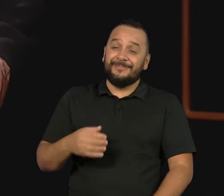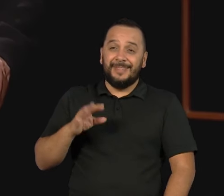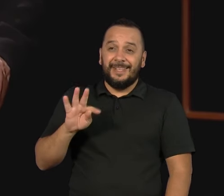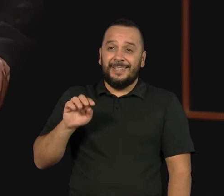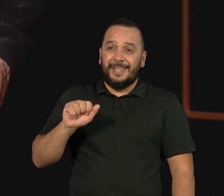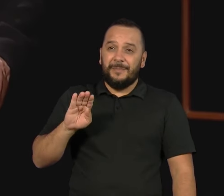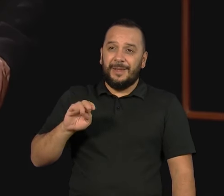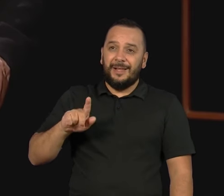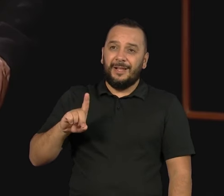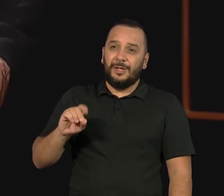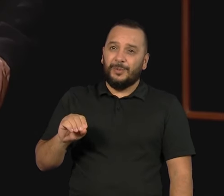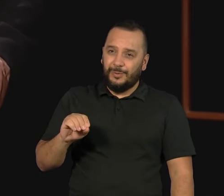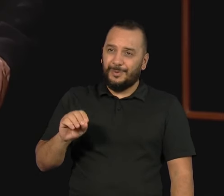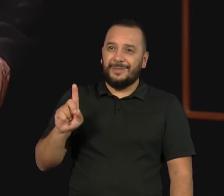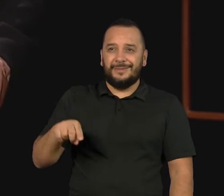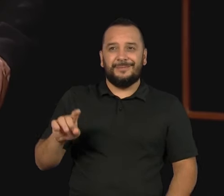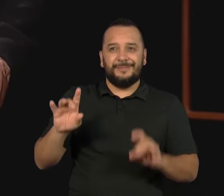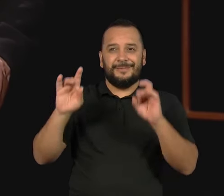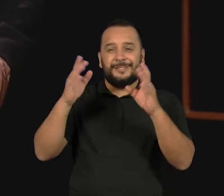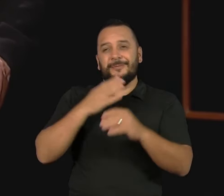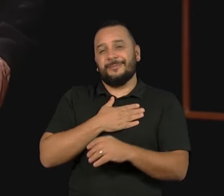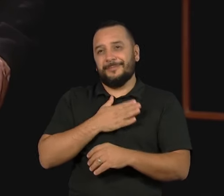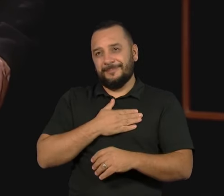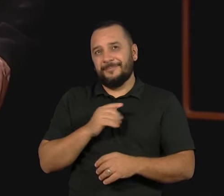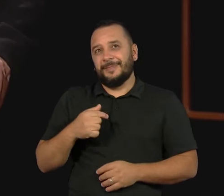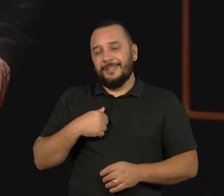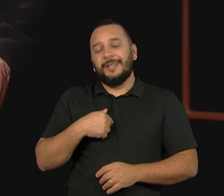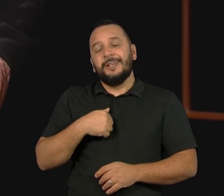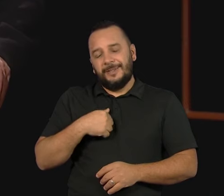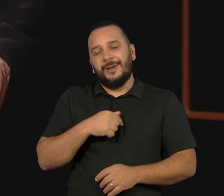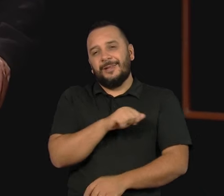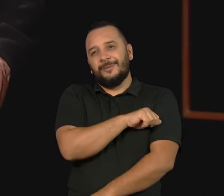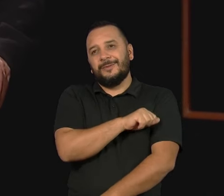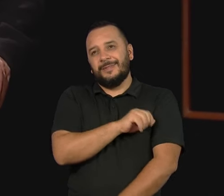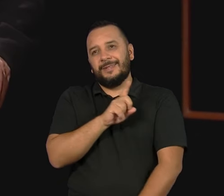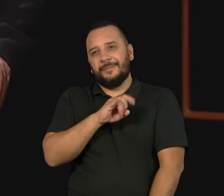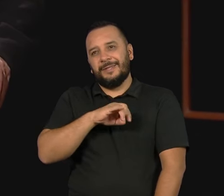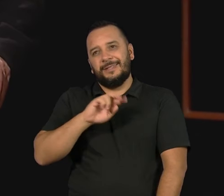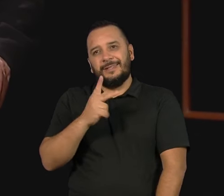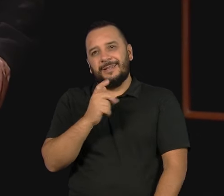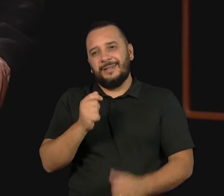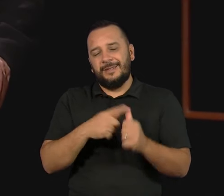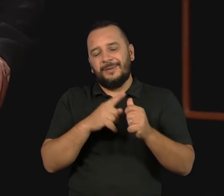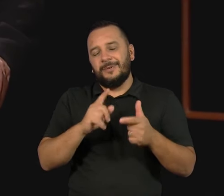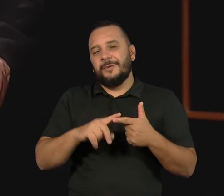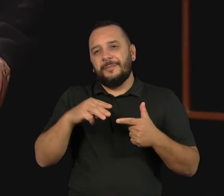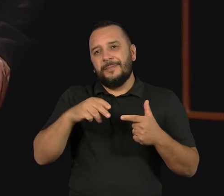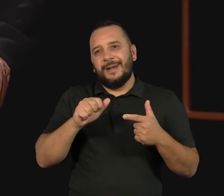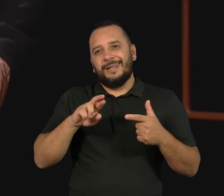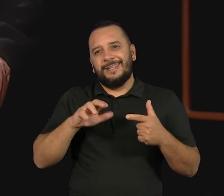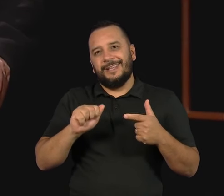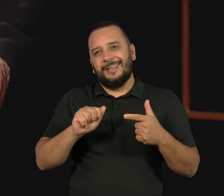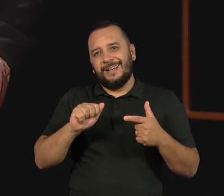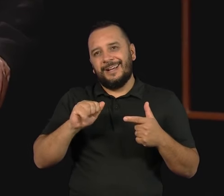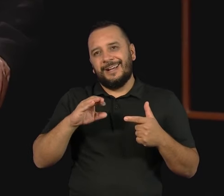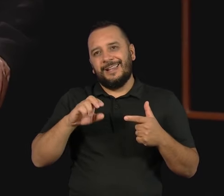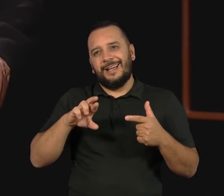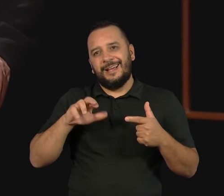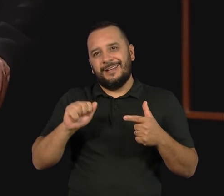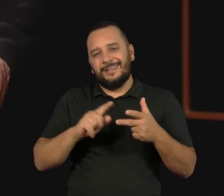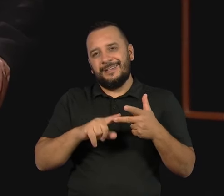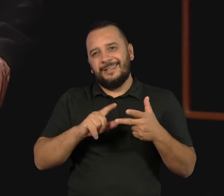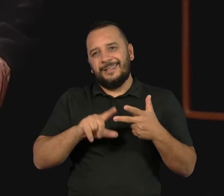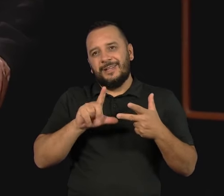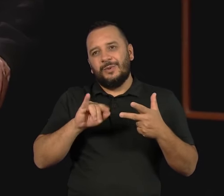na minha vida. Fui aluno não só do Damião, mas fui aluno de Maria Clara Machado, de Luiz Cardoso. Fiz com a Maria Clara